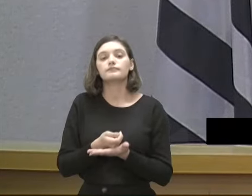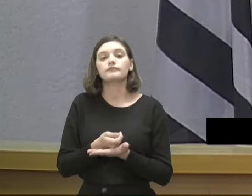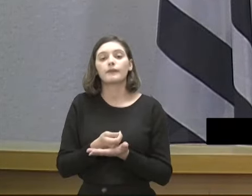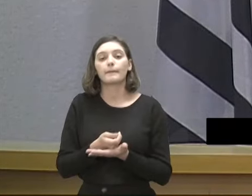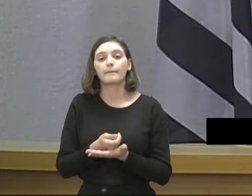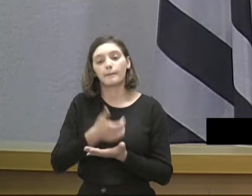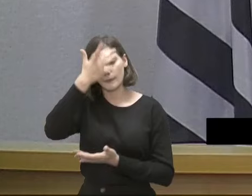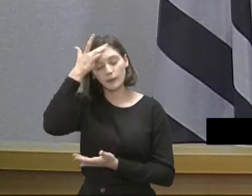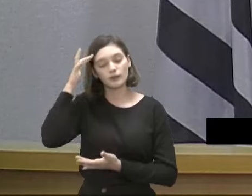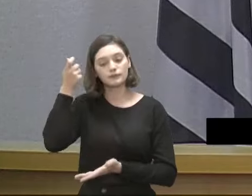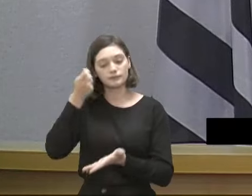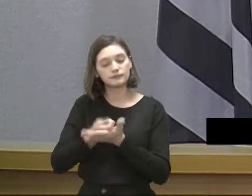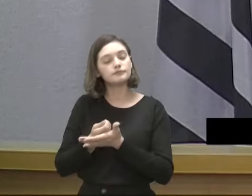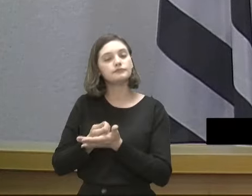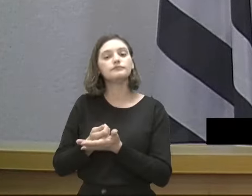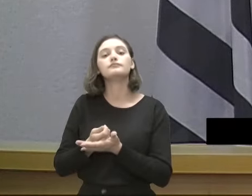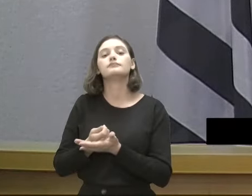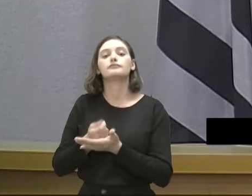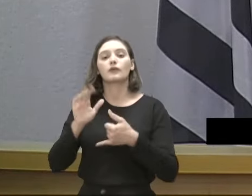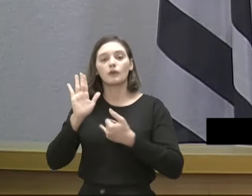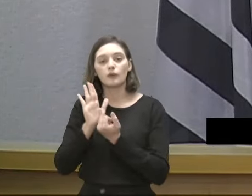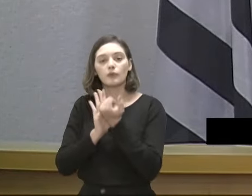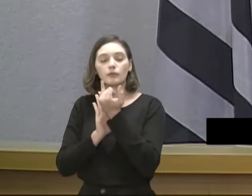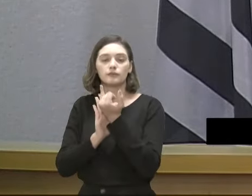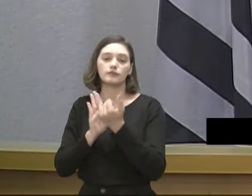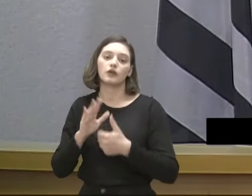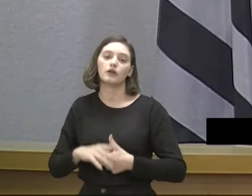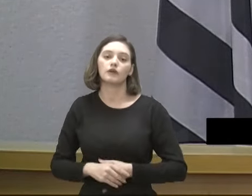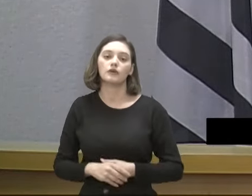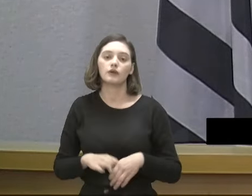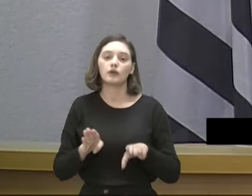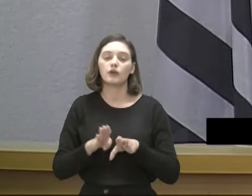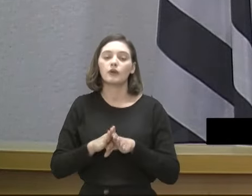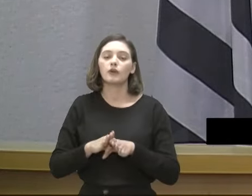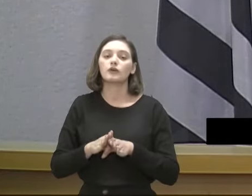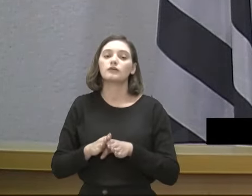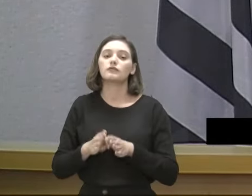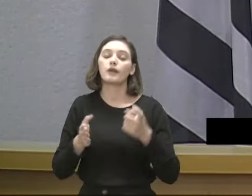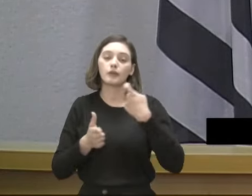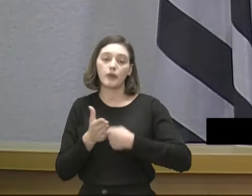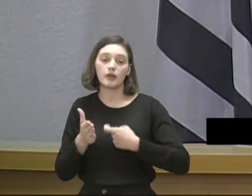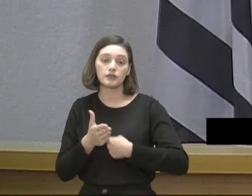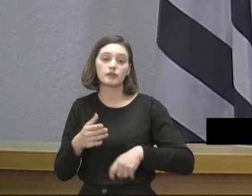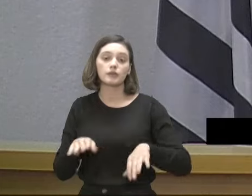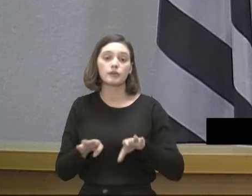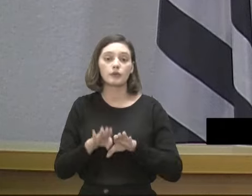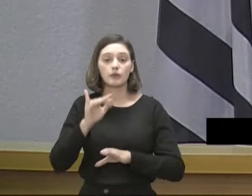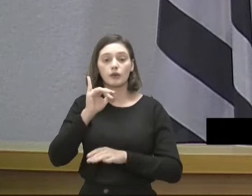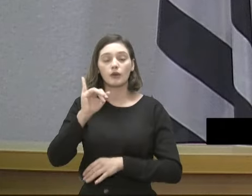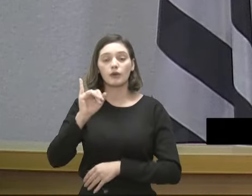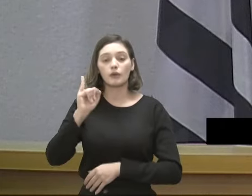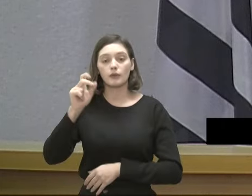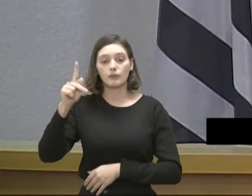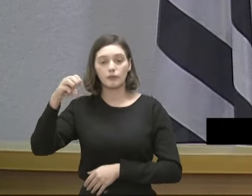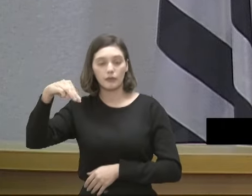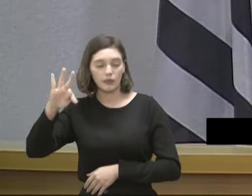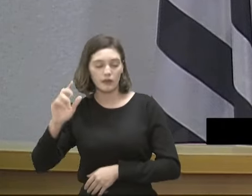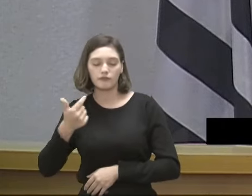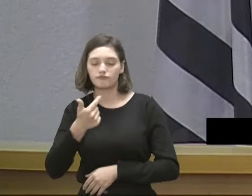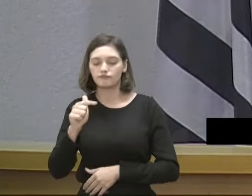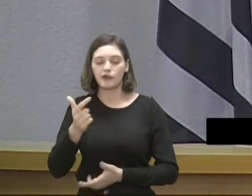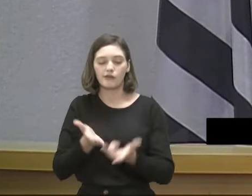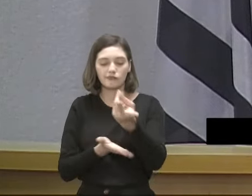aquele que paga o seu imposto, aquele que contribui com o seu tributo, tá? Porque daí o Instituto não vai receber e quem vai